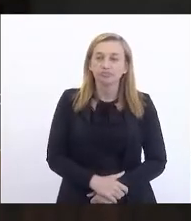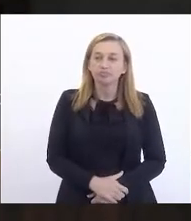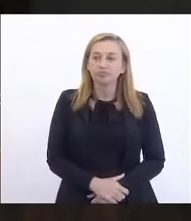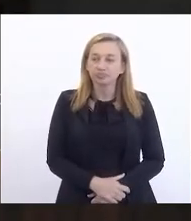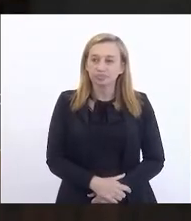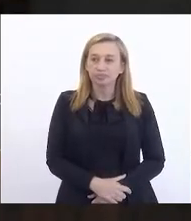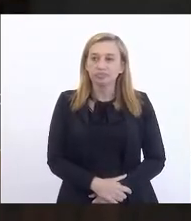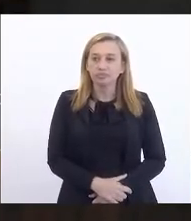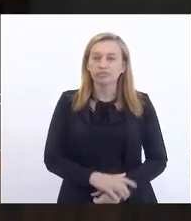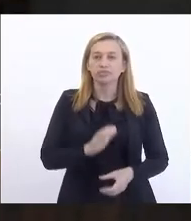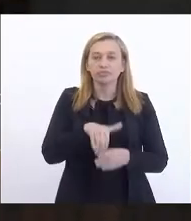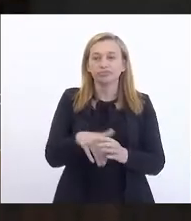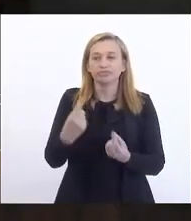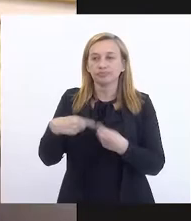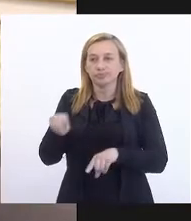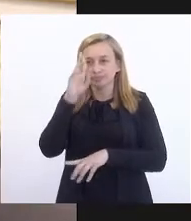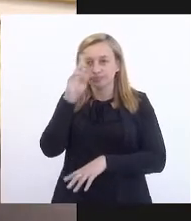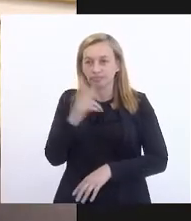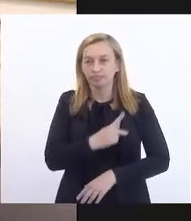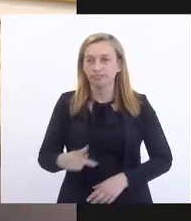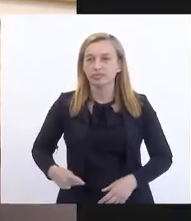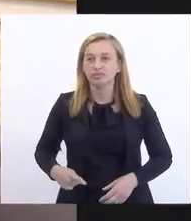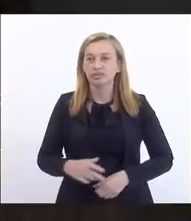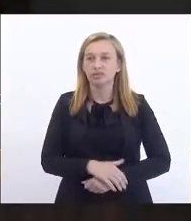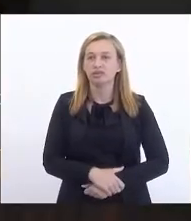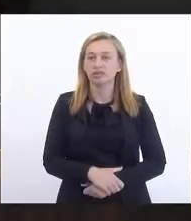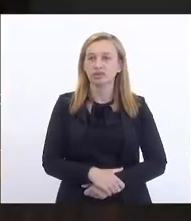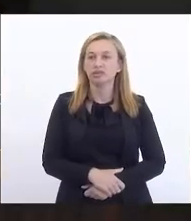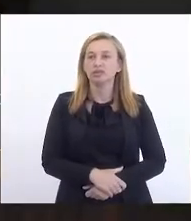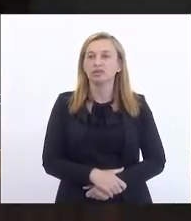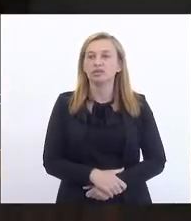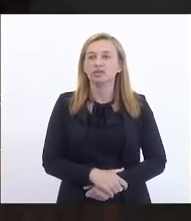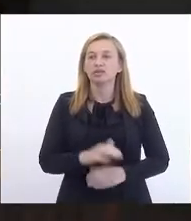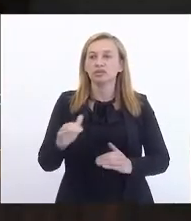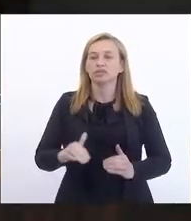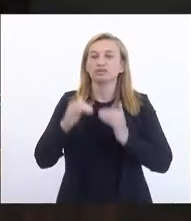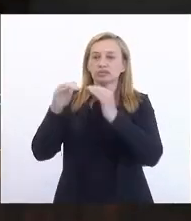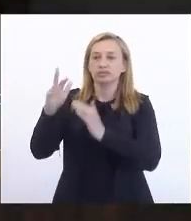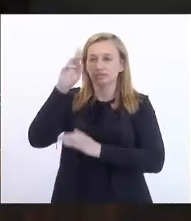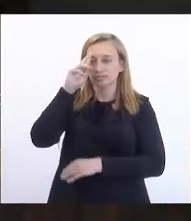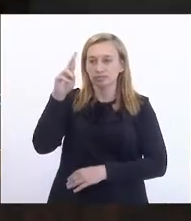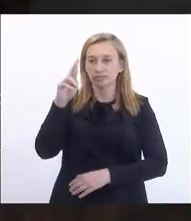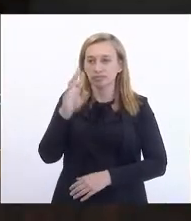É, voto contrário, presidente. Rosenberg, risco contrário. Subtenente.